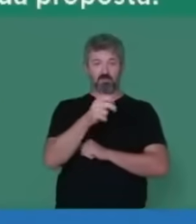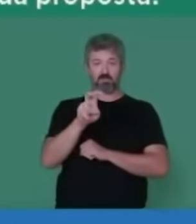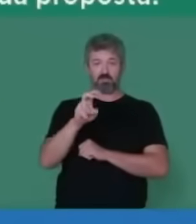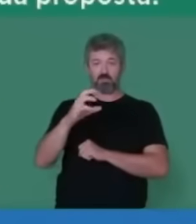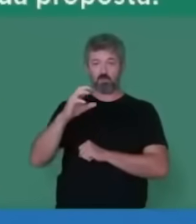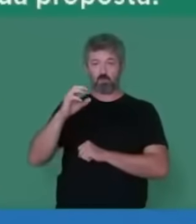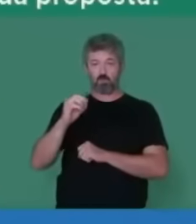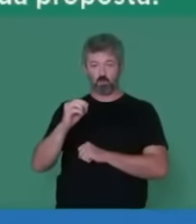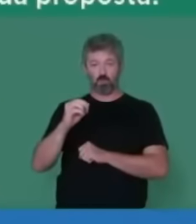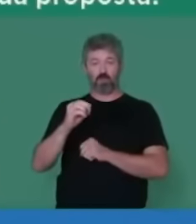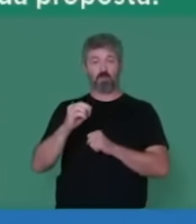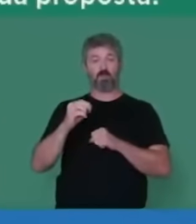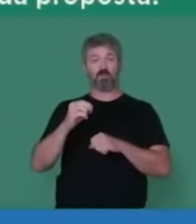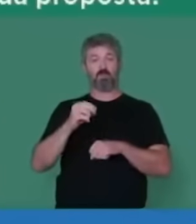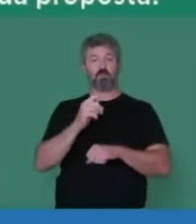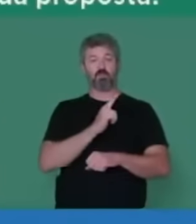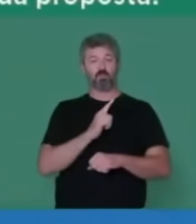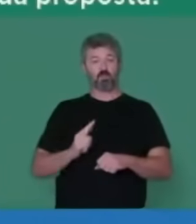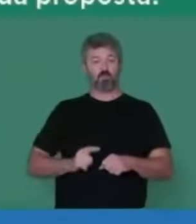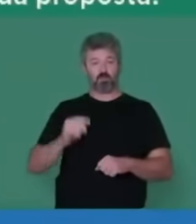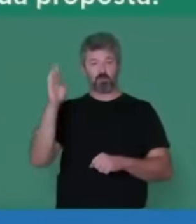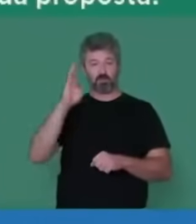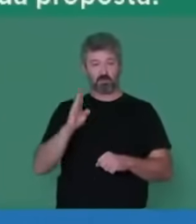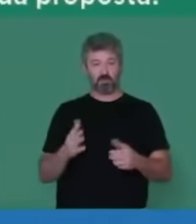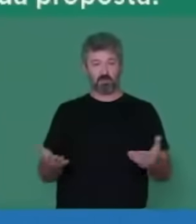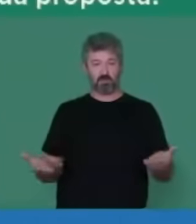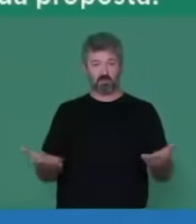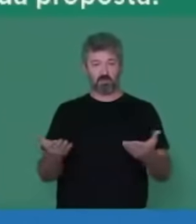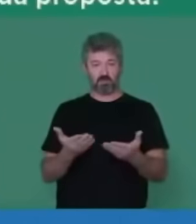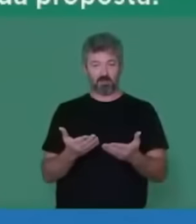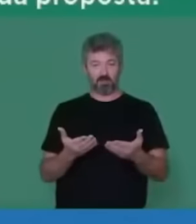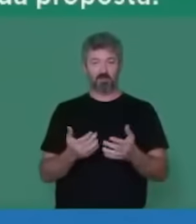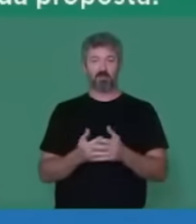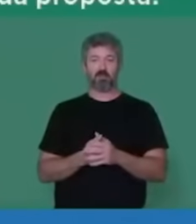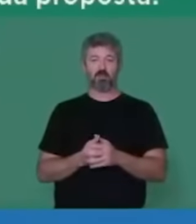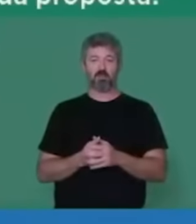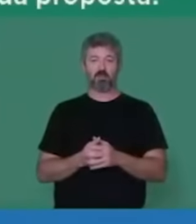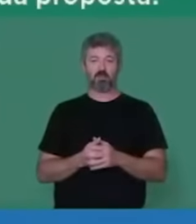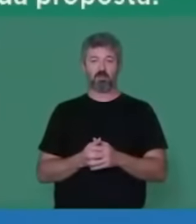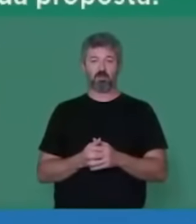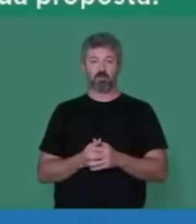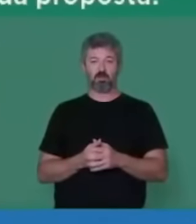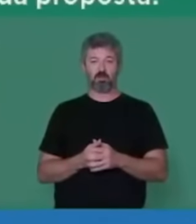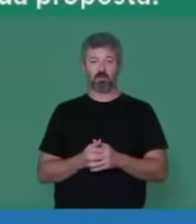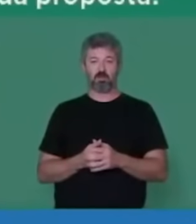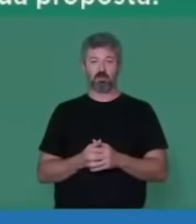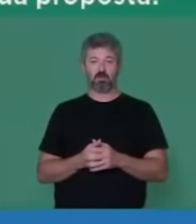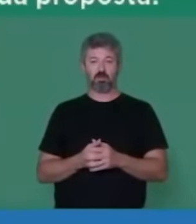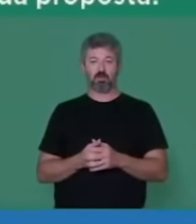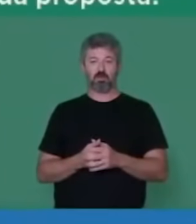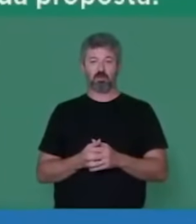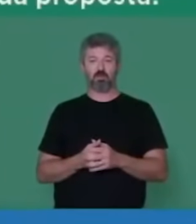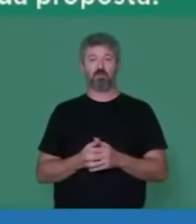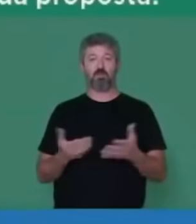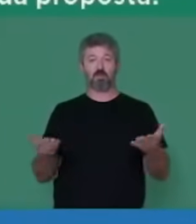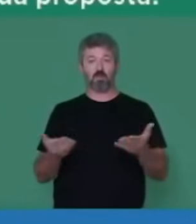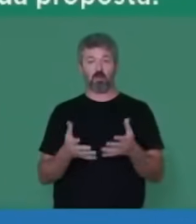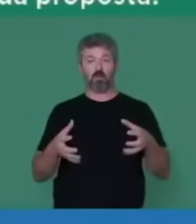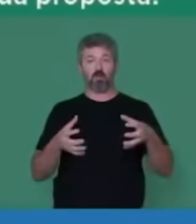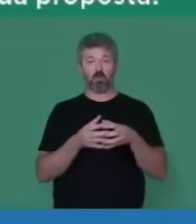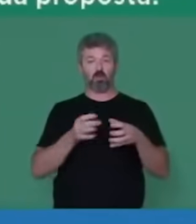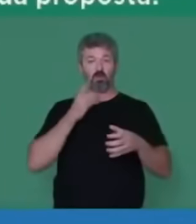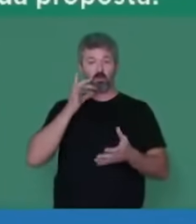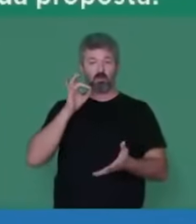de república, agora que nós, legitimamente, nós temos uma bancada